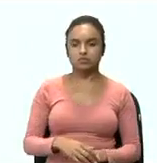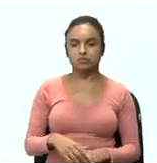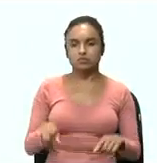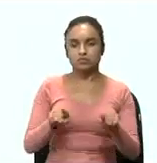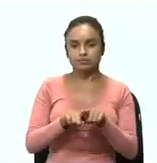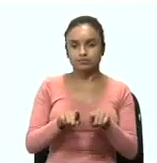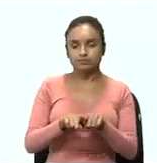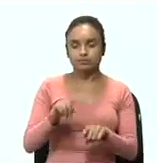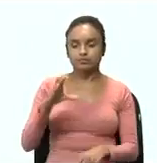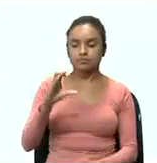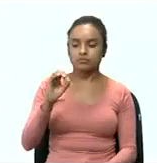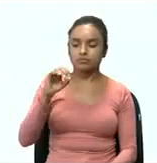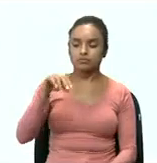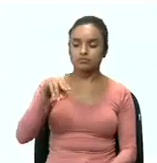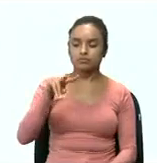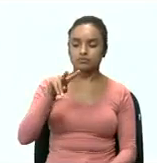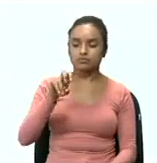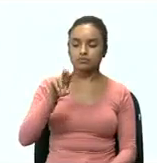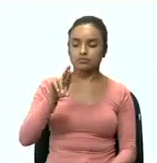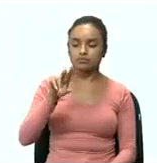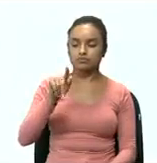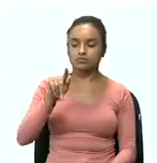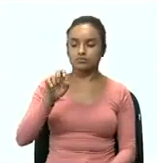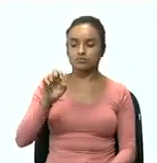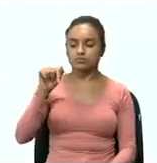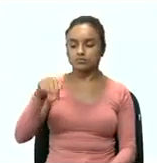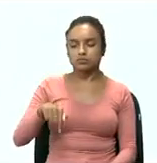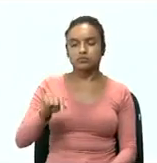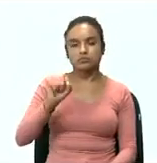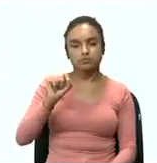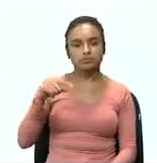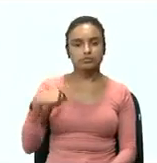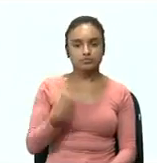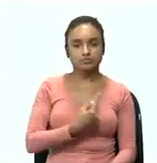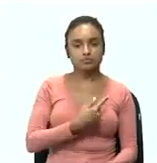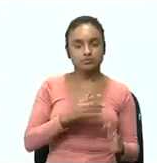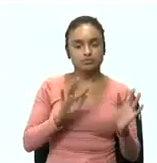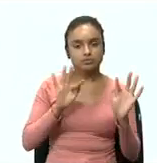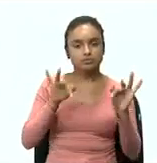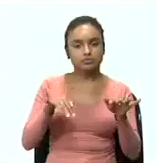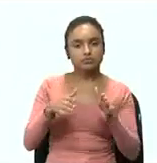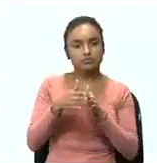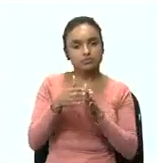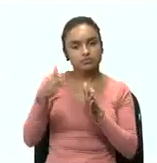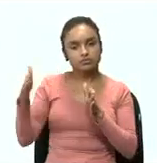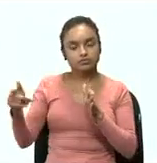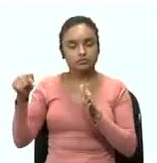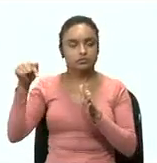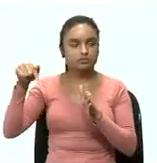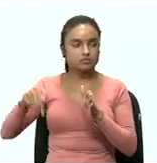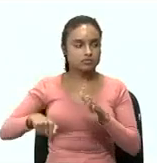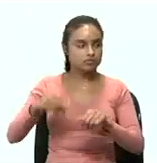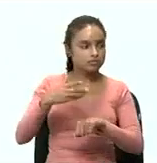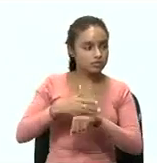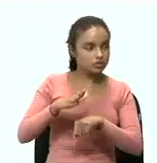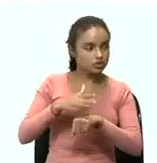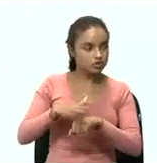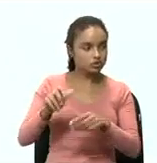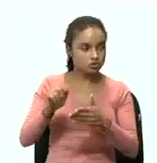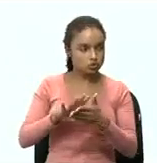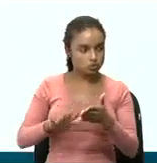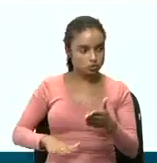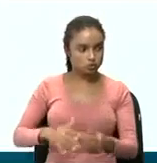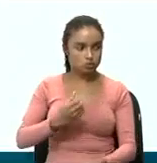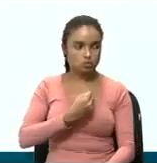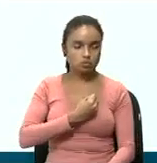converge. Ok? Dessa forma, então, nós finalizamos este nosso exercício